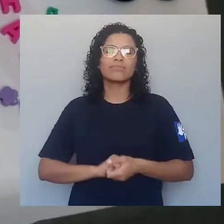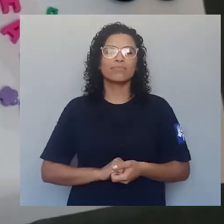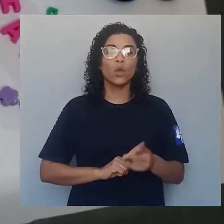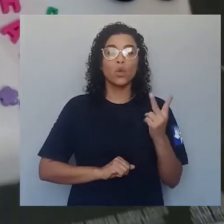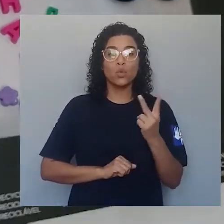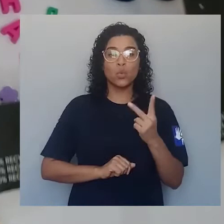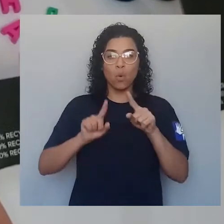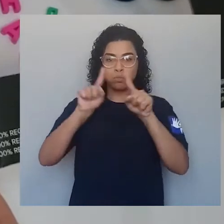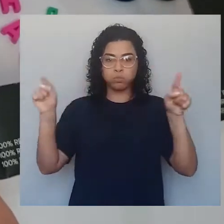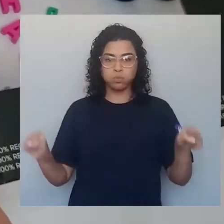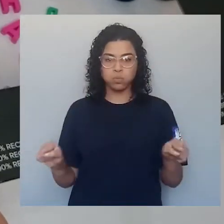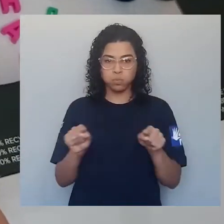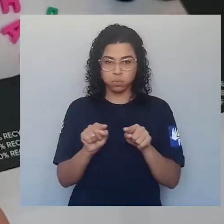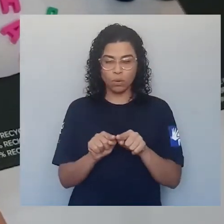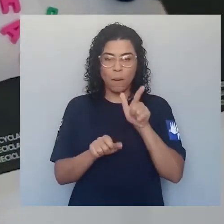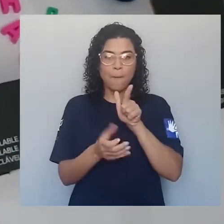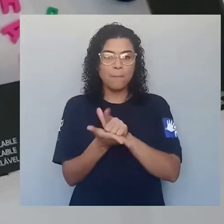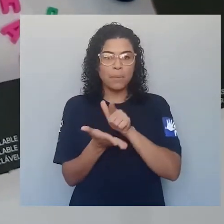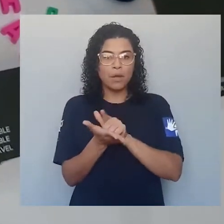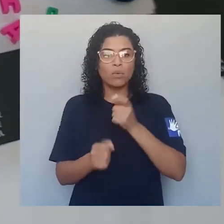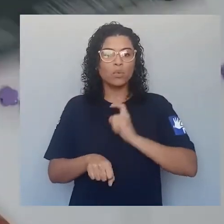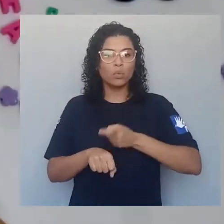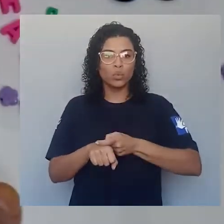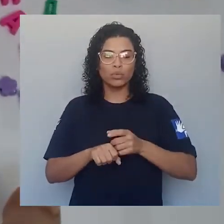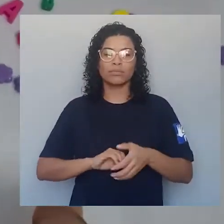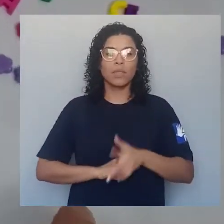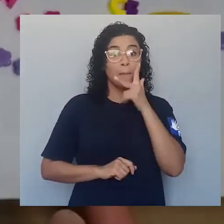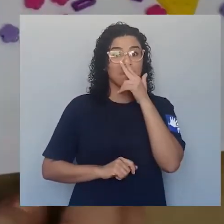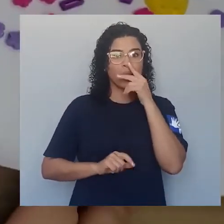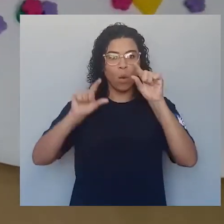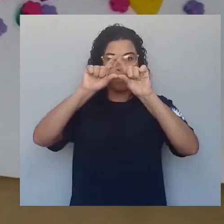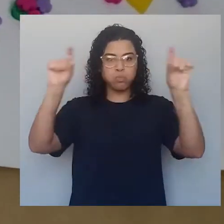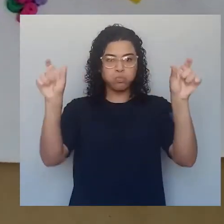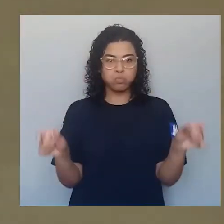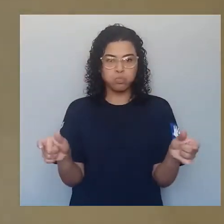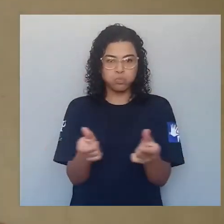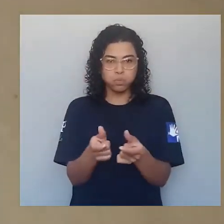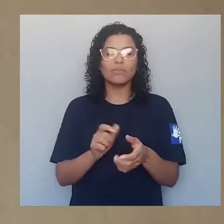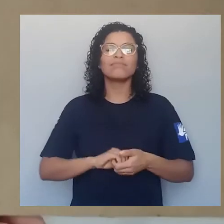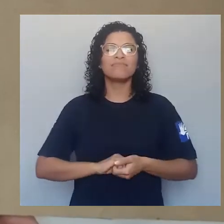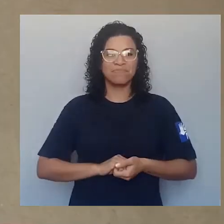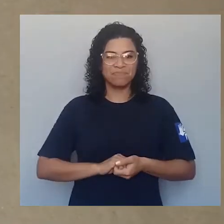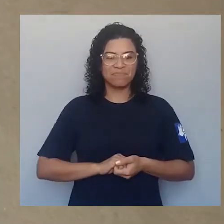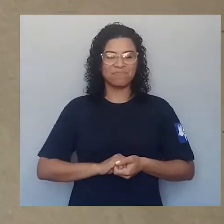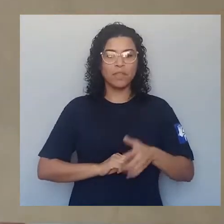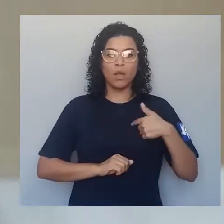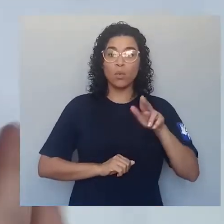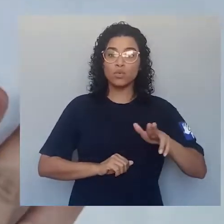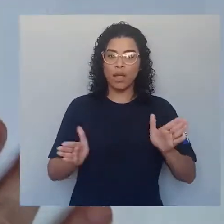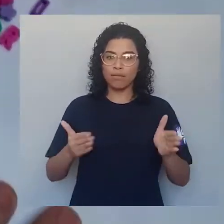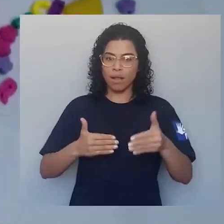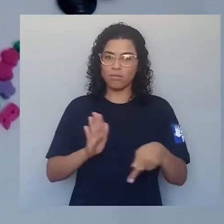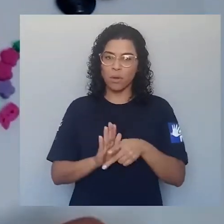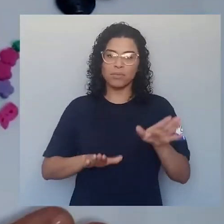dois pedaços de papelão. Um deles tem que estar recortado assim como se fosse uma moldura, tá? E o outro, assim, eu usei uma caixa de sapato, tá,